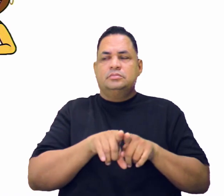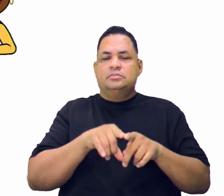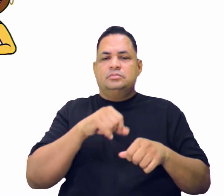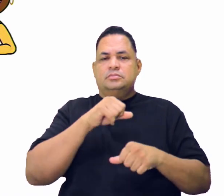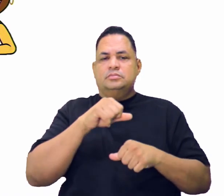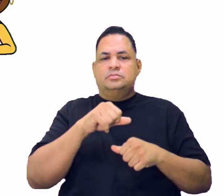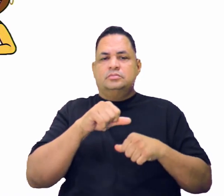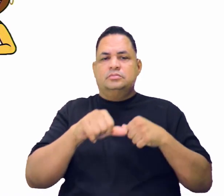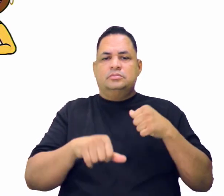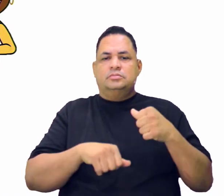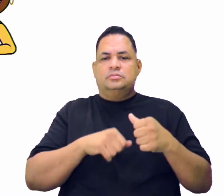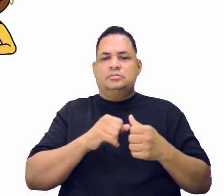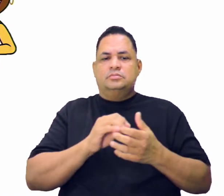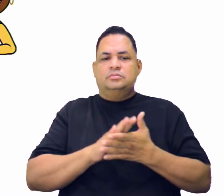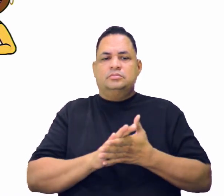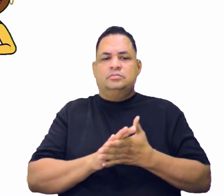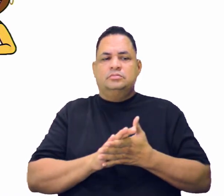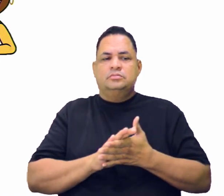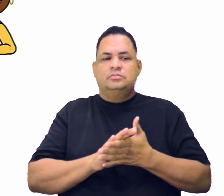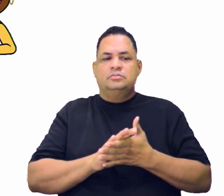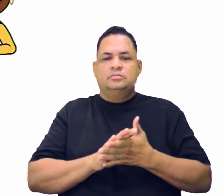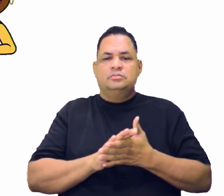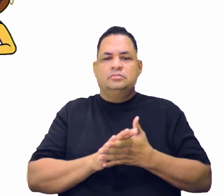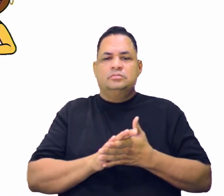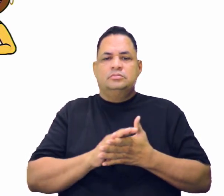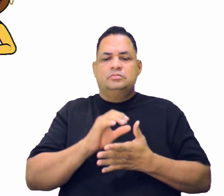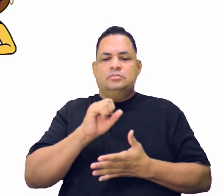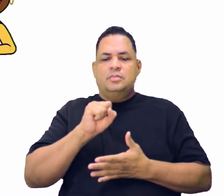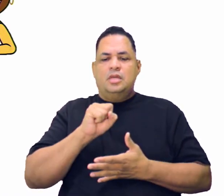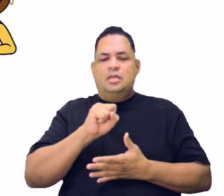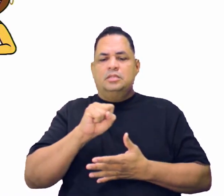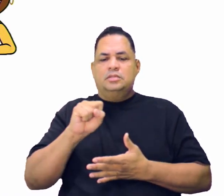trocado também por assim que.